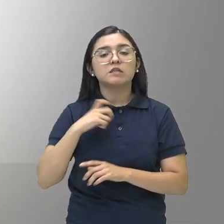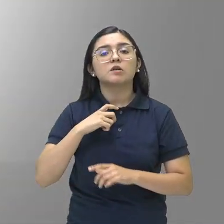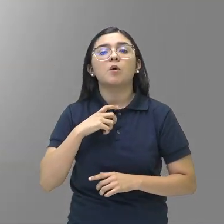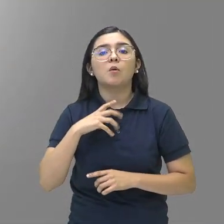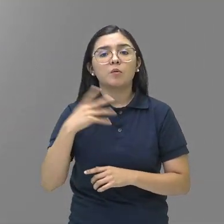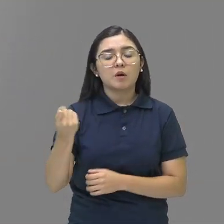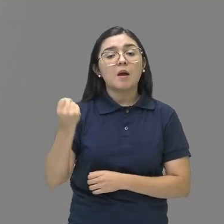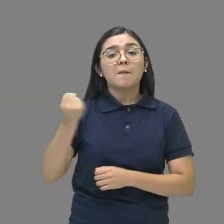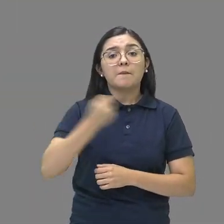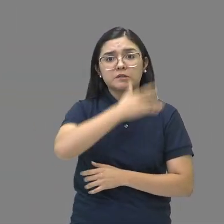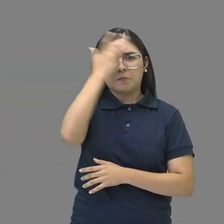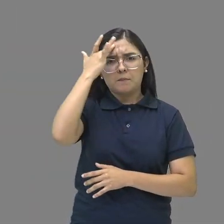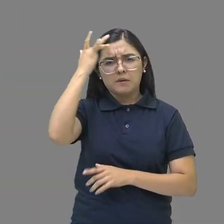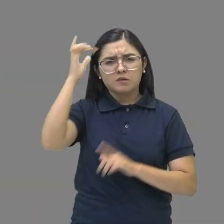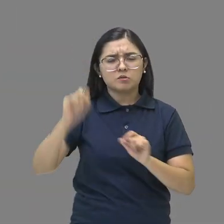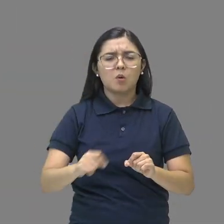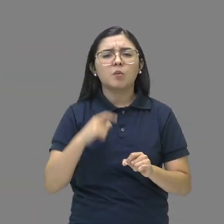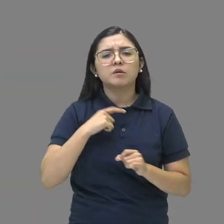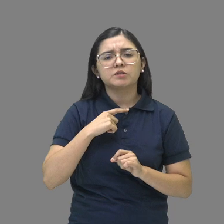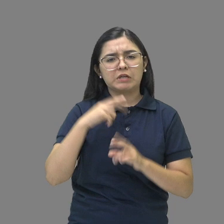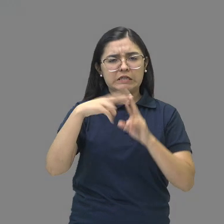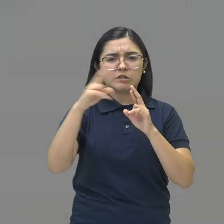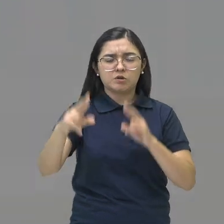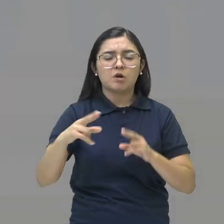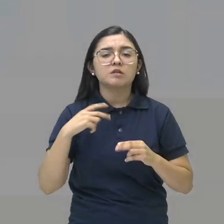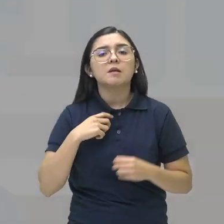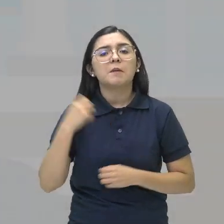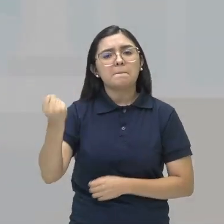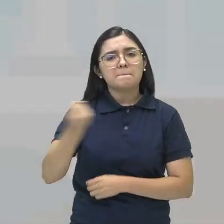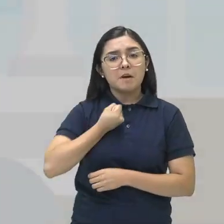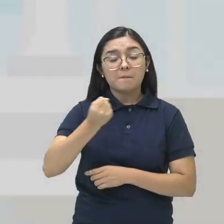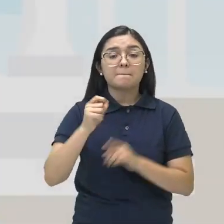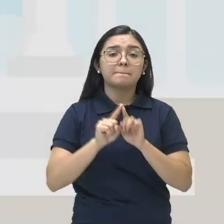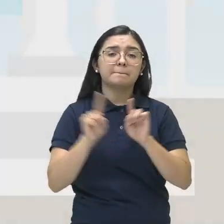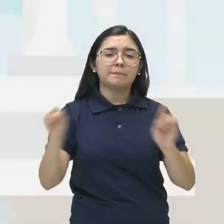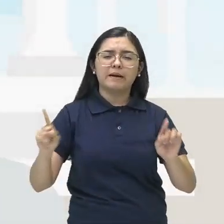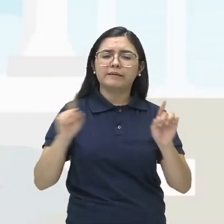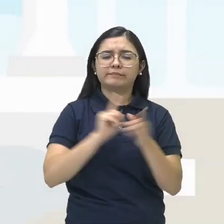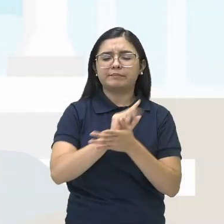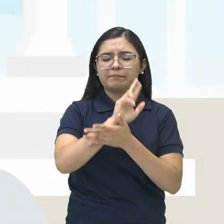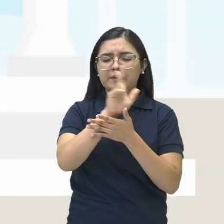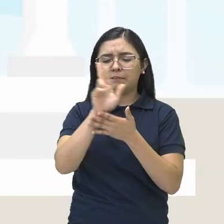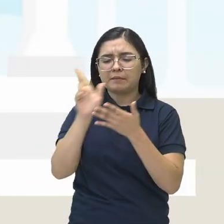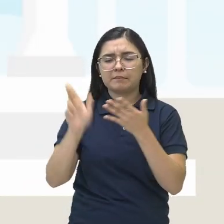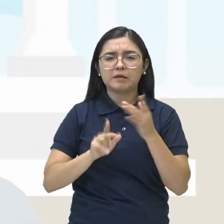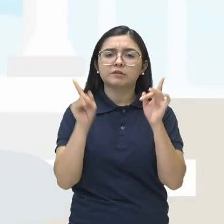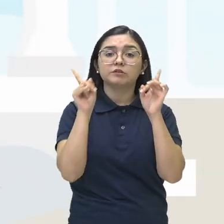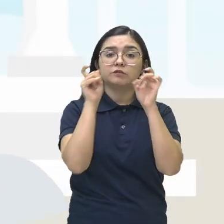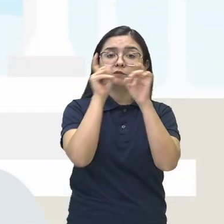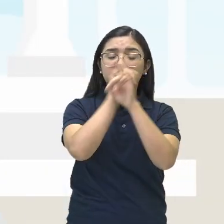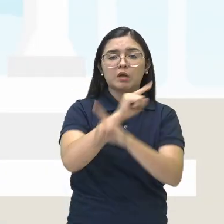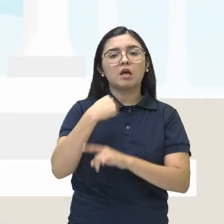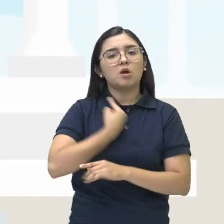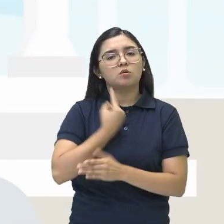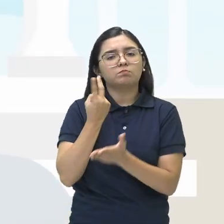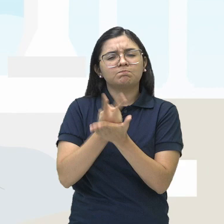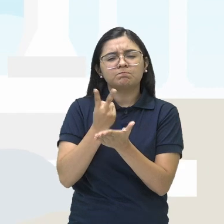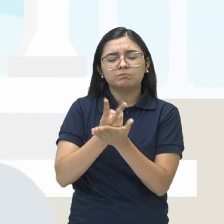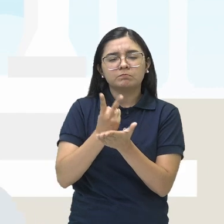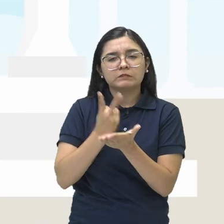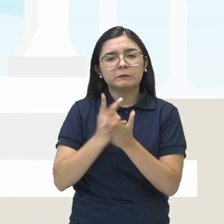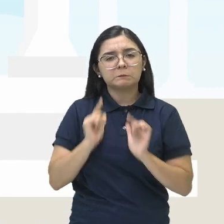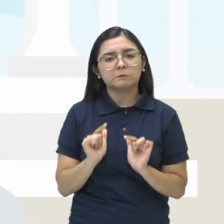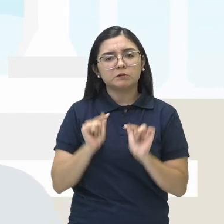grupo de fanáticos religiosos. Mesmo com todas as dificuldades, minha dedicação aos estudos